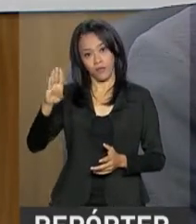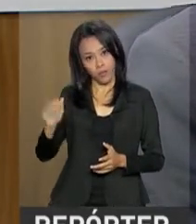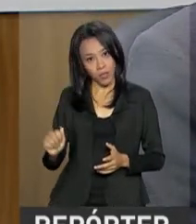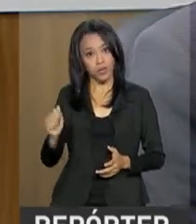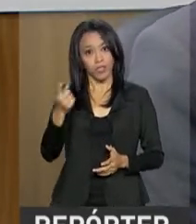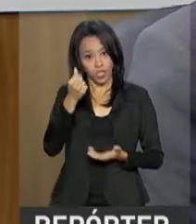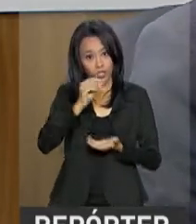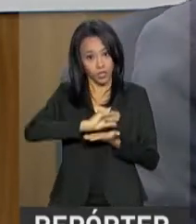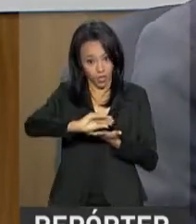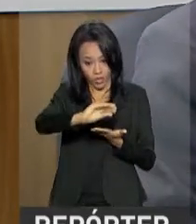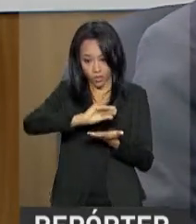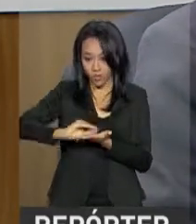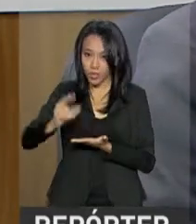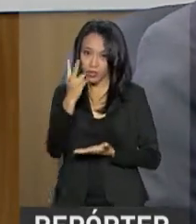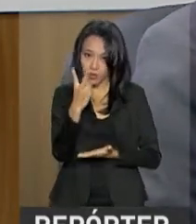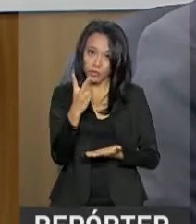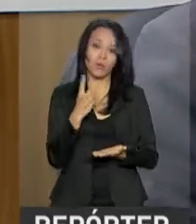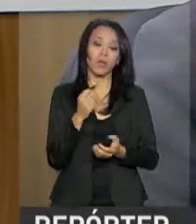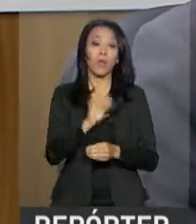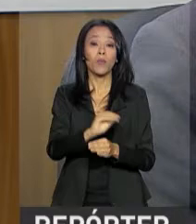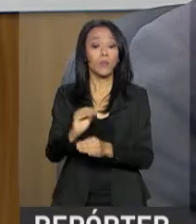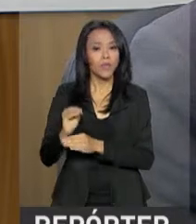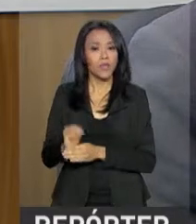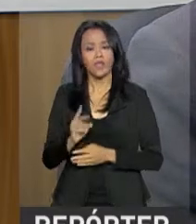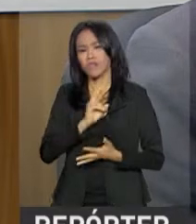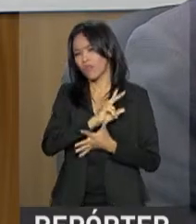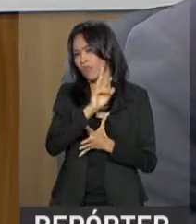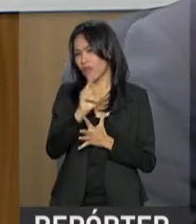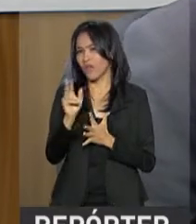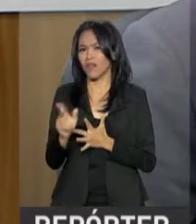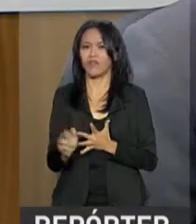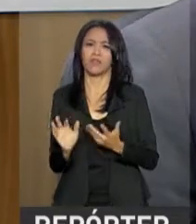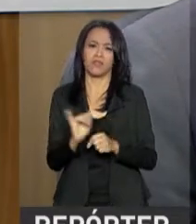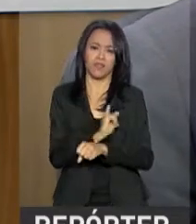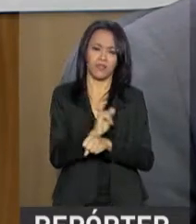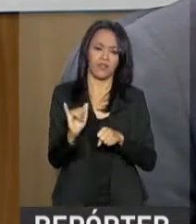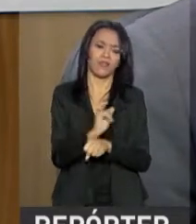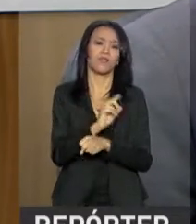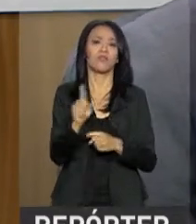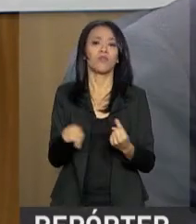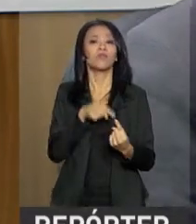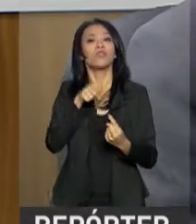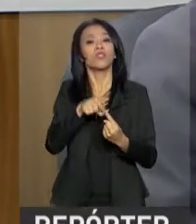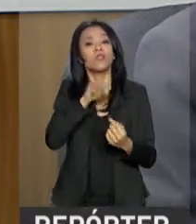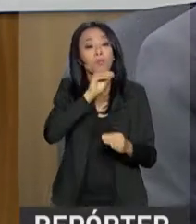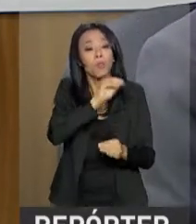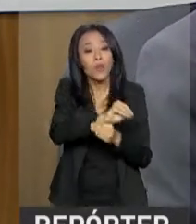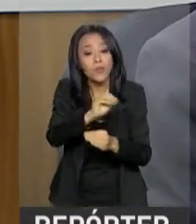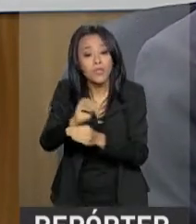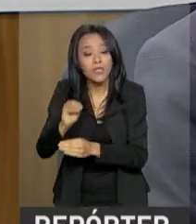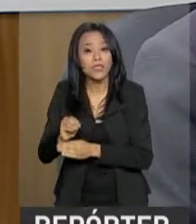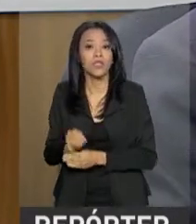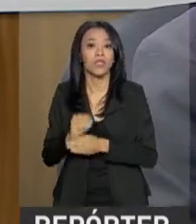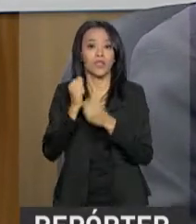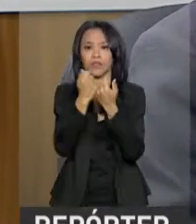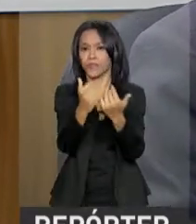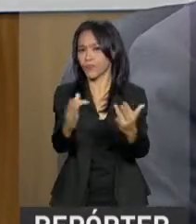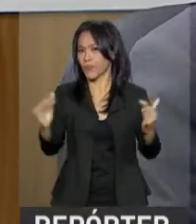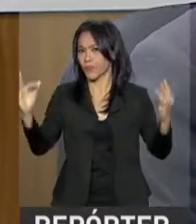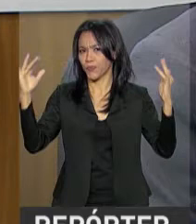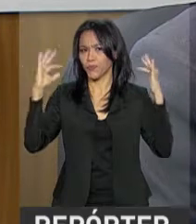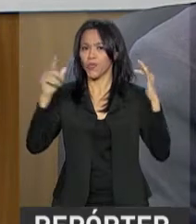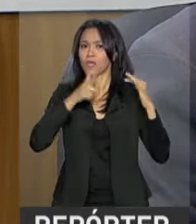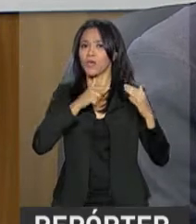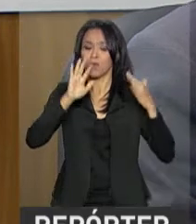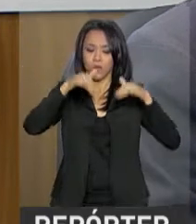bacias enfim é uma mobilização em várias frentes protegendo o patrimônio natural protegendo a nossa biodiversidade os